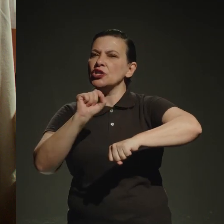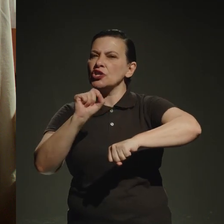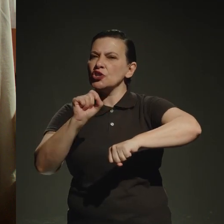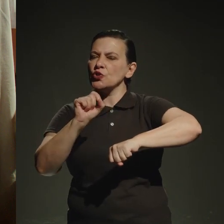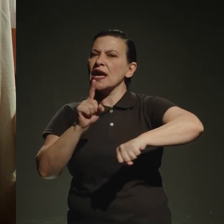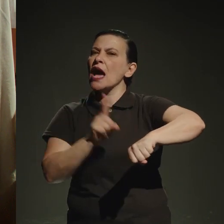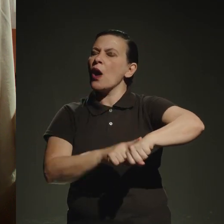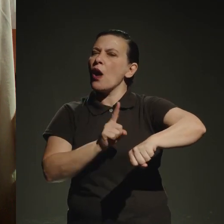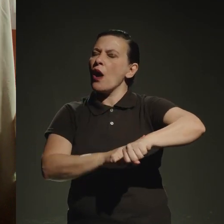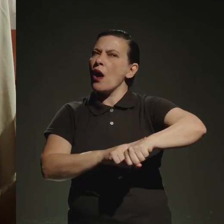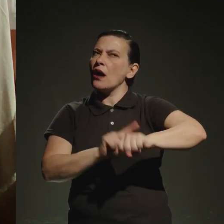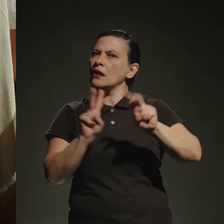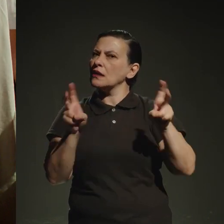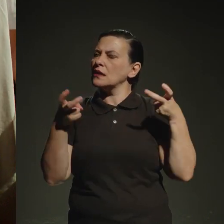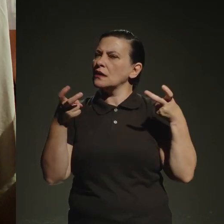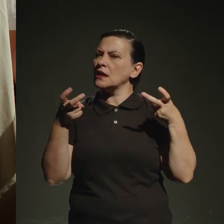com um psicanalista. Já?